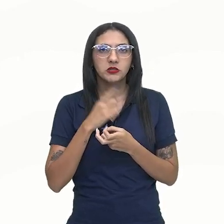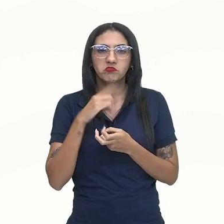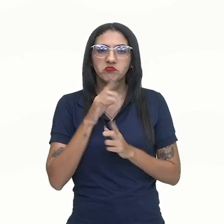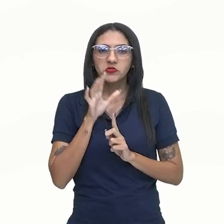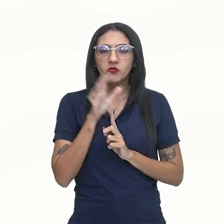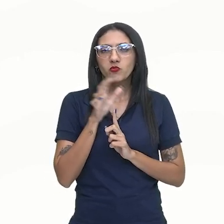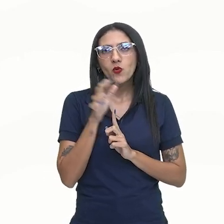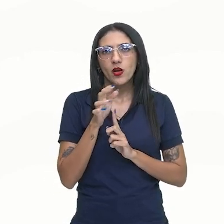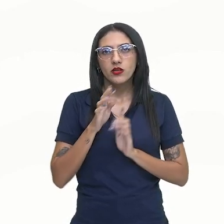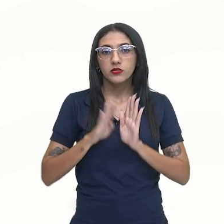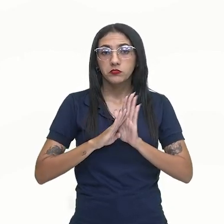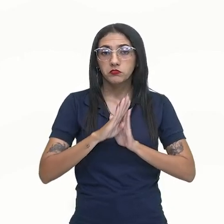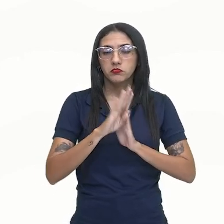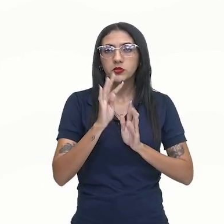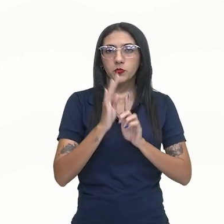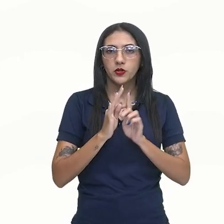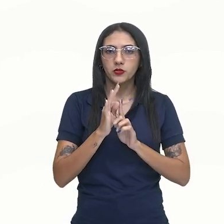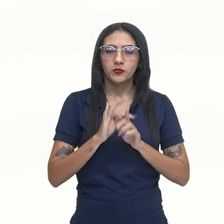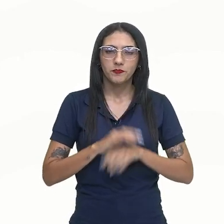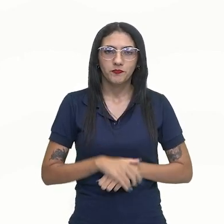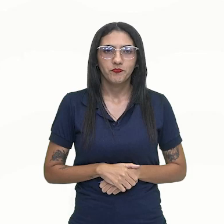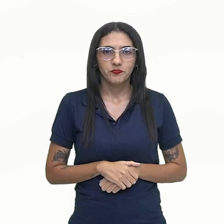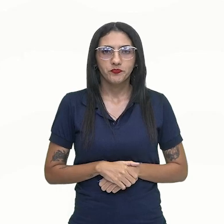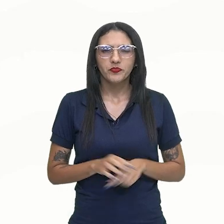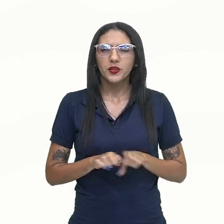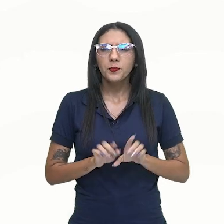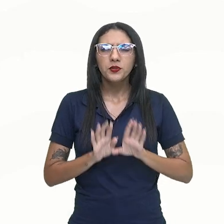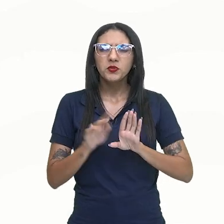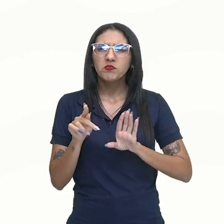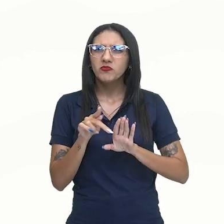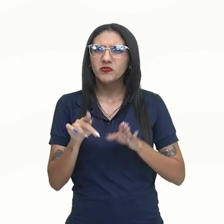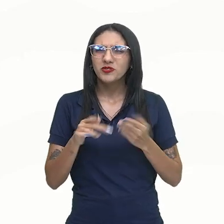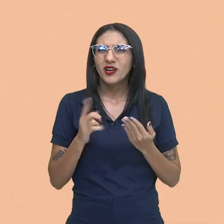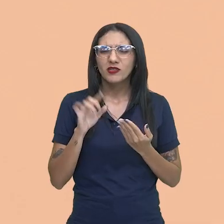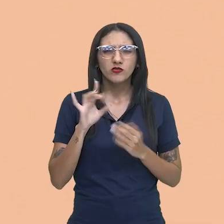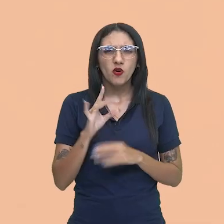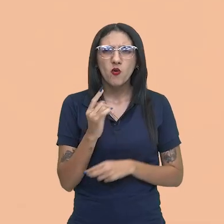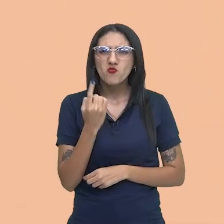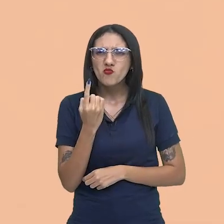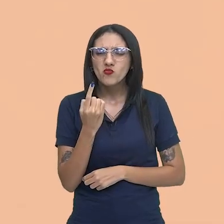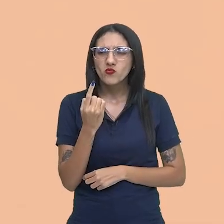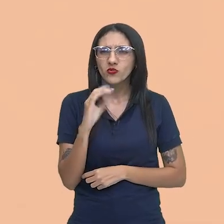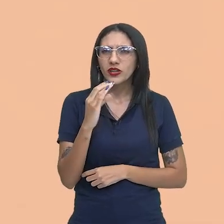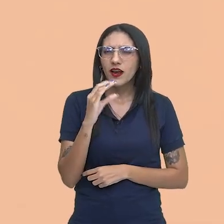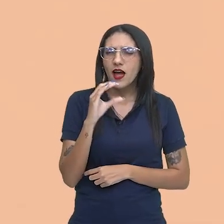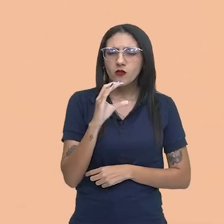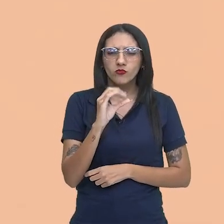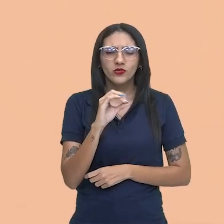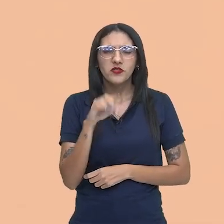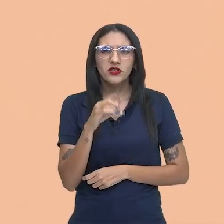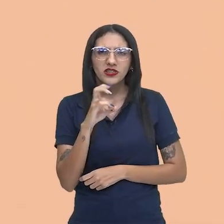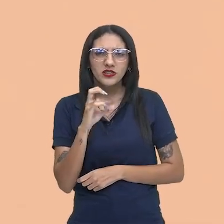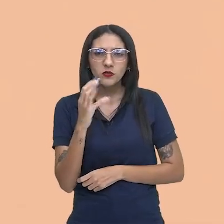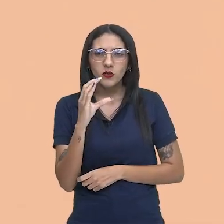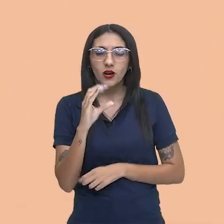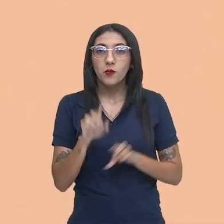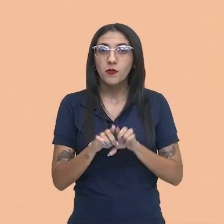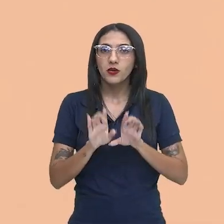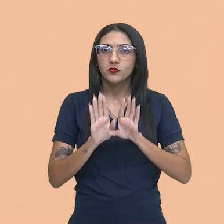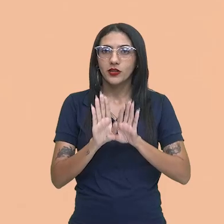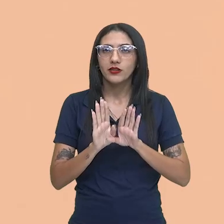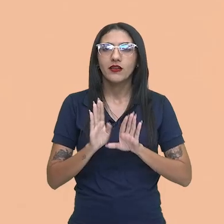temperatura do nosso planeta. Professora, mas é um aumento ali de 1 grau, meio grau, mas isso, gente,